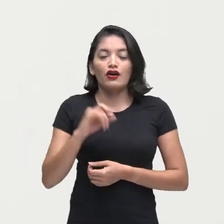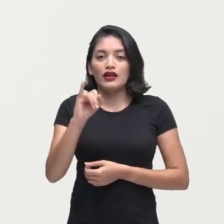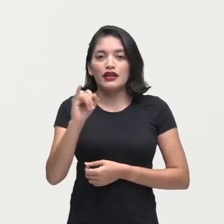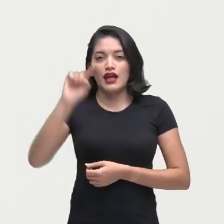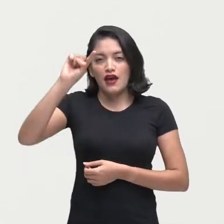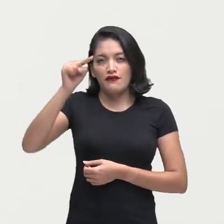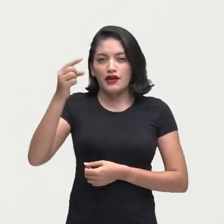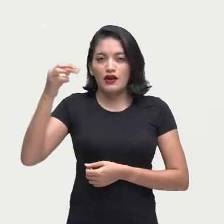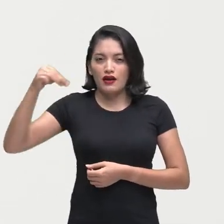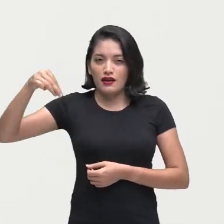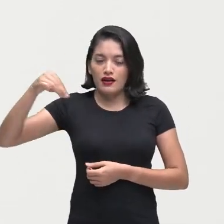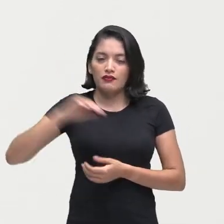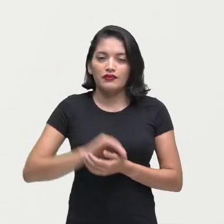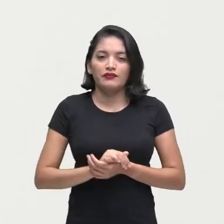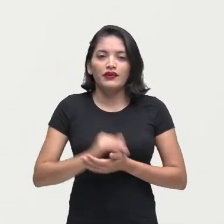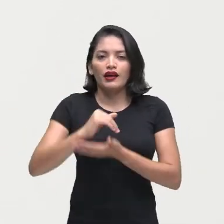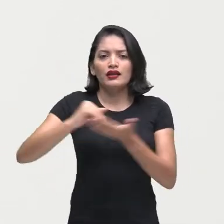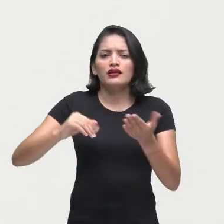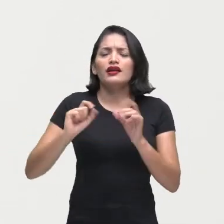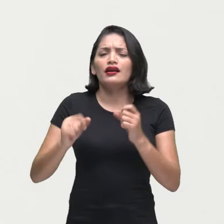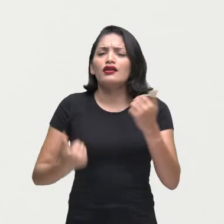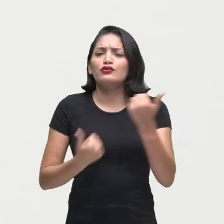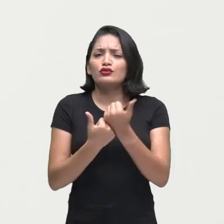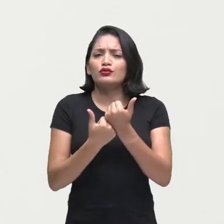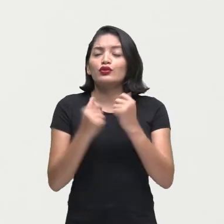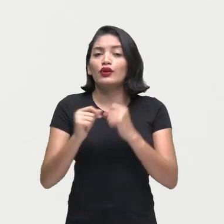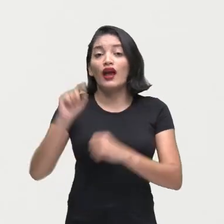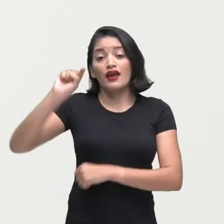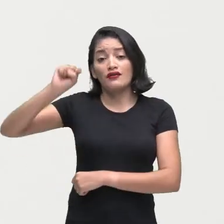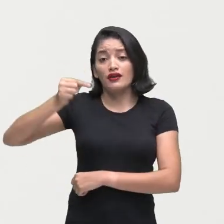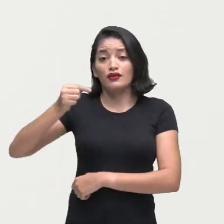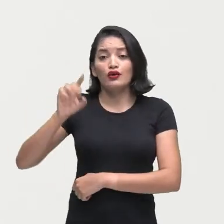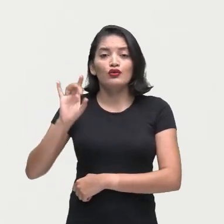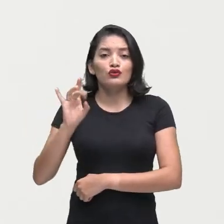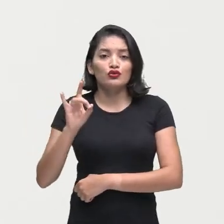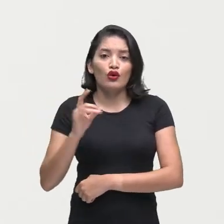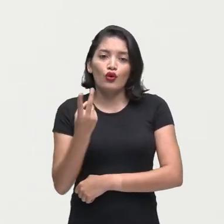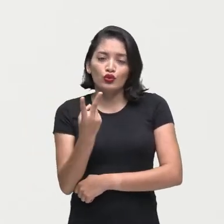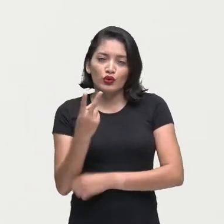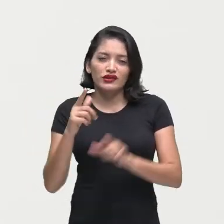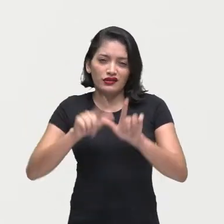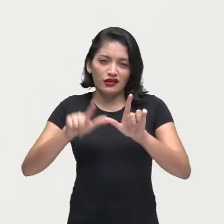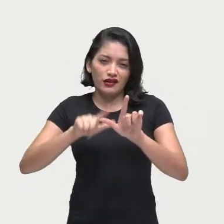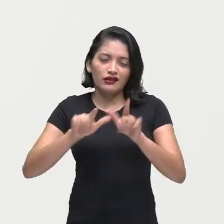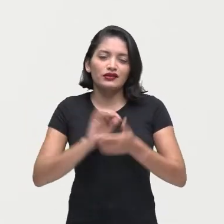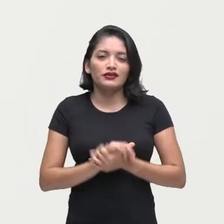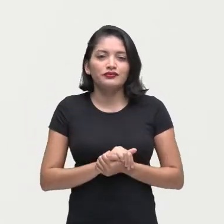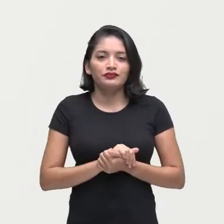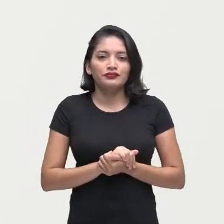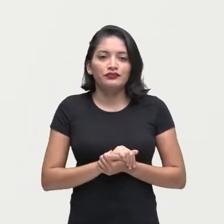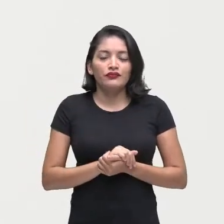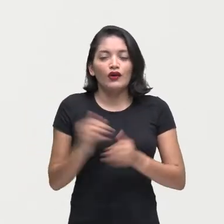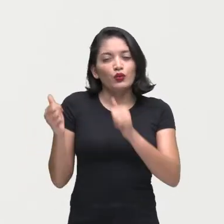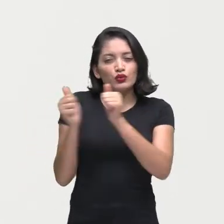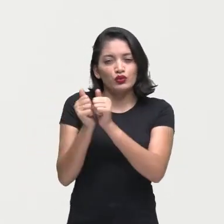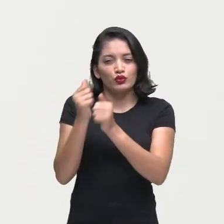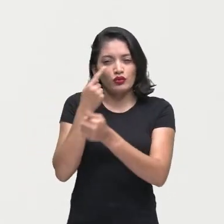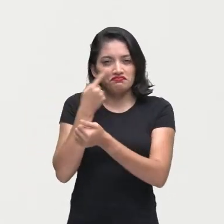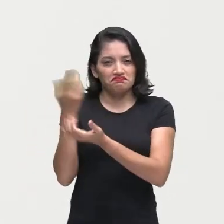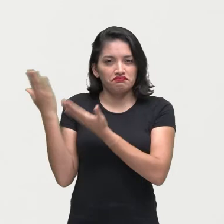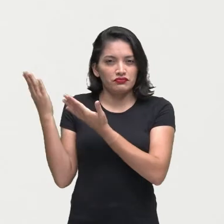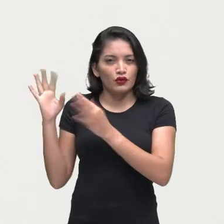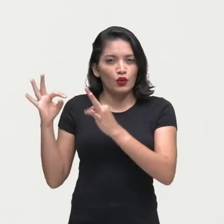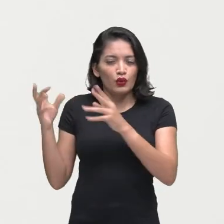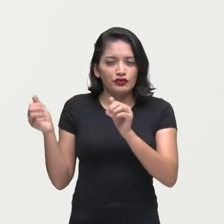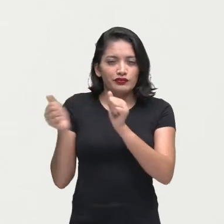tirei o leitinho daqui que a gente ficou no lugar o apóstolo sobrou quem sobrou duas letras então eu junto todo mundo que fica todo mundo